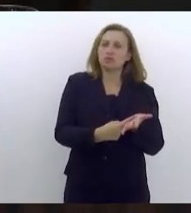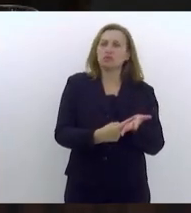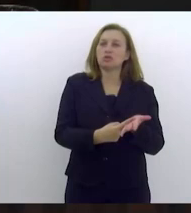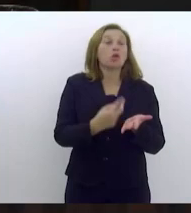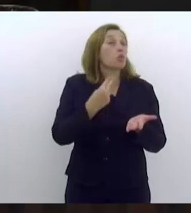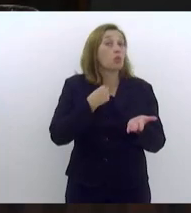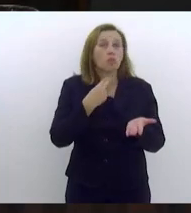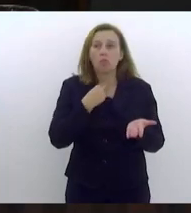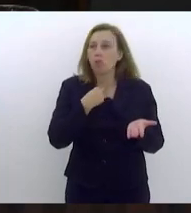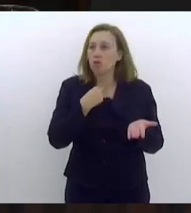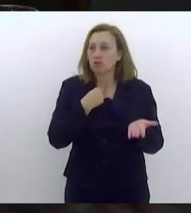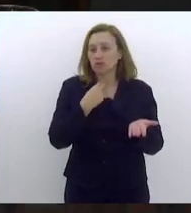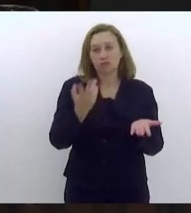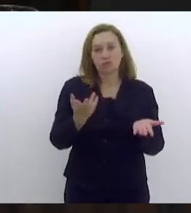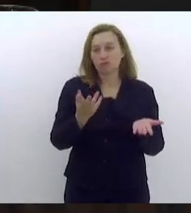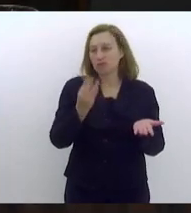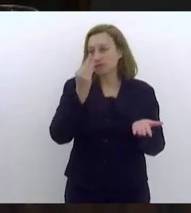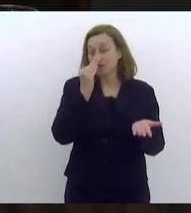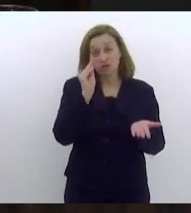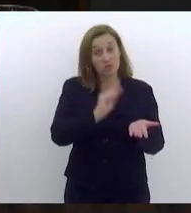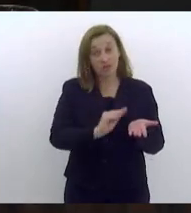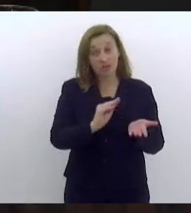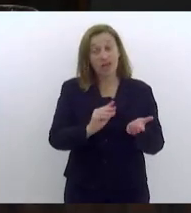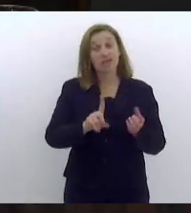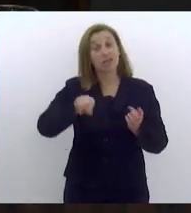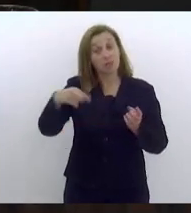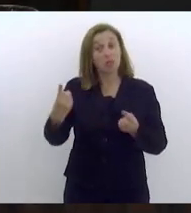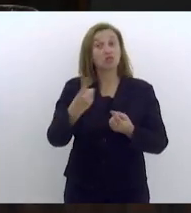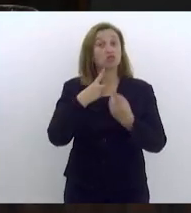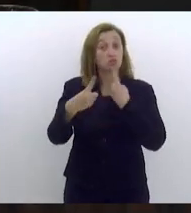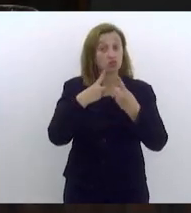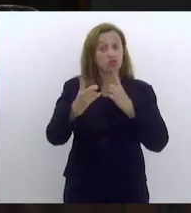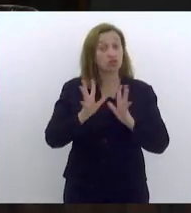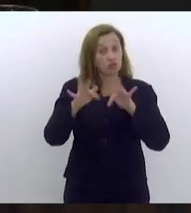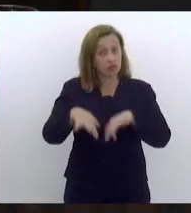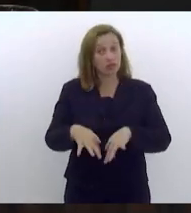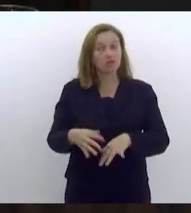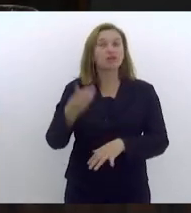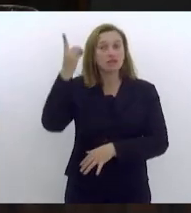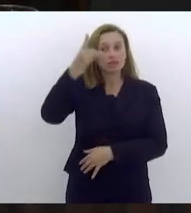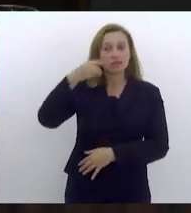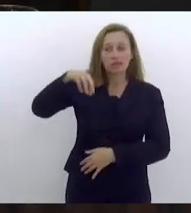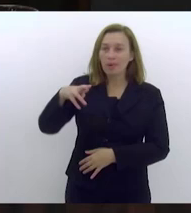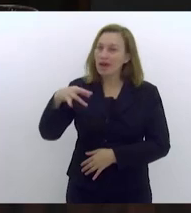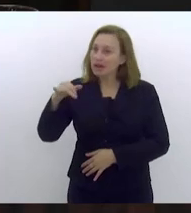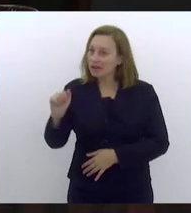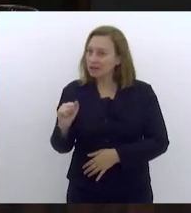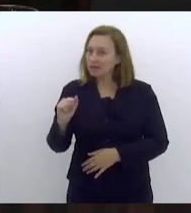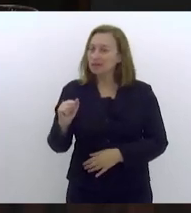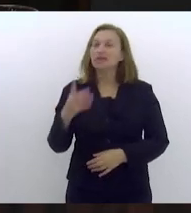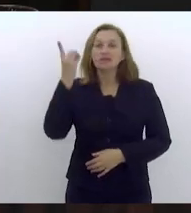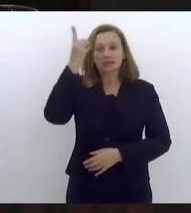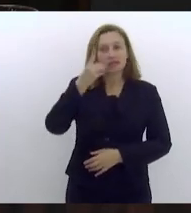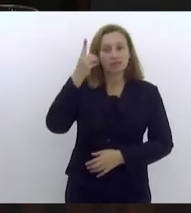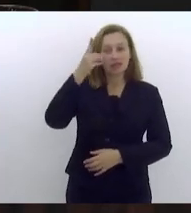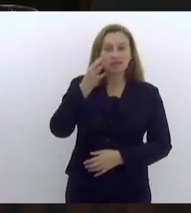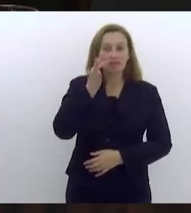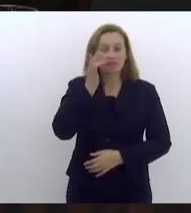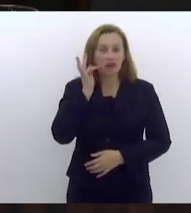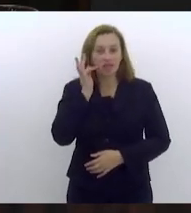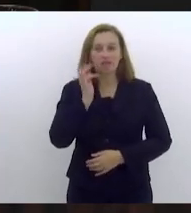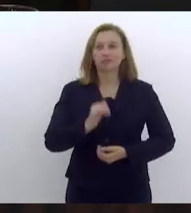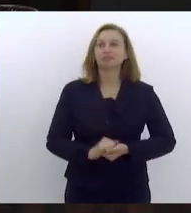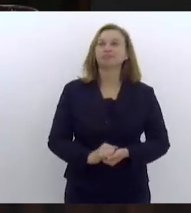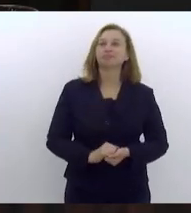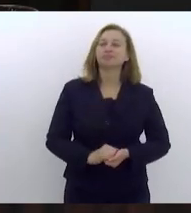posso, que é irrevogável. E a gente vai discutir o final, deputada Marina e o deputado Flávio